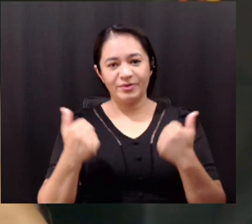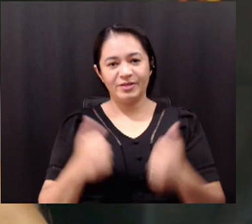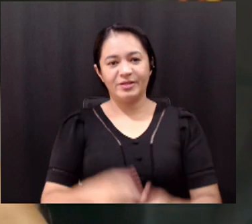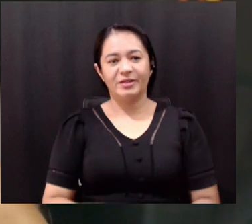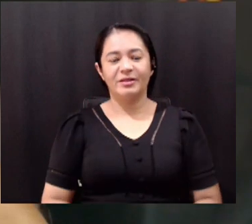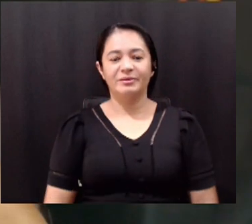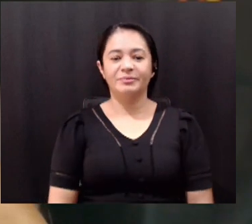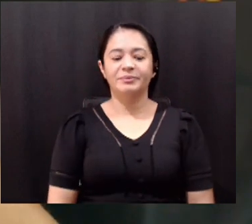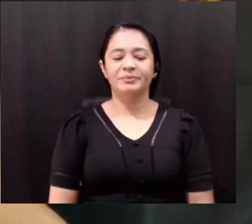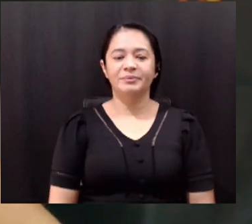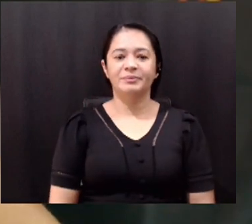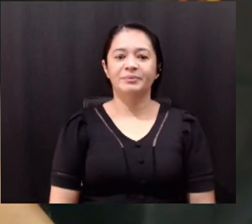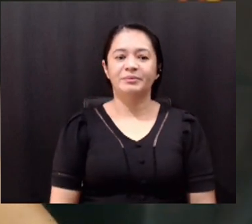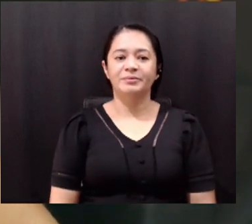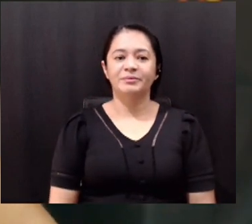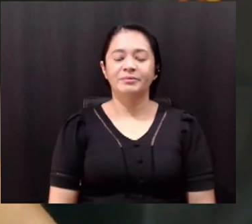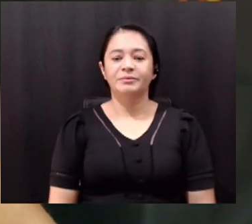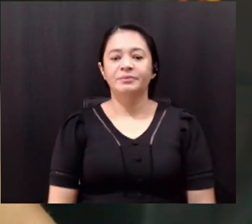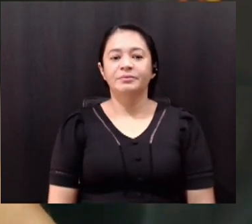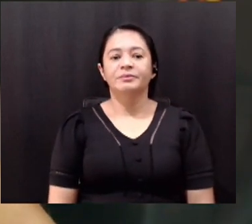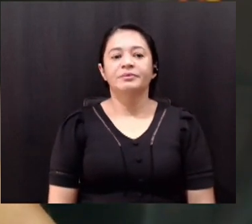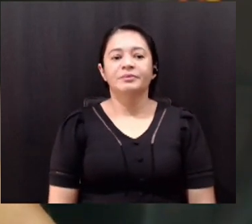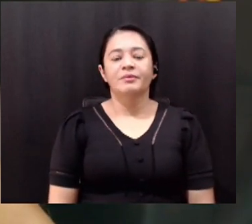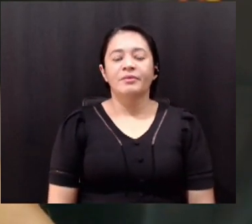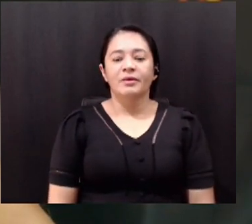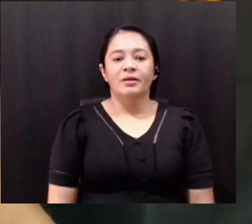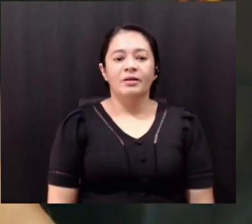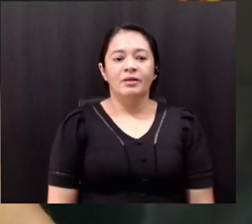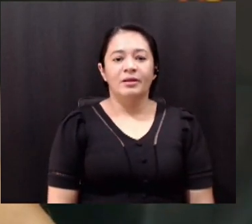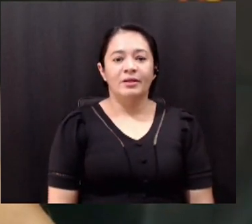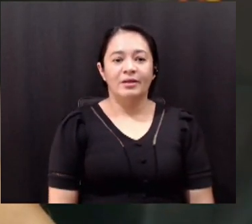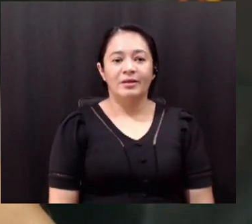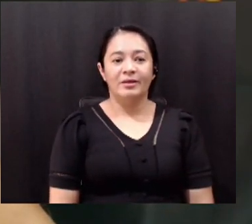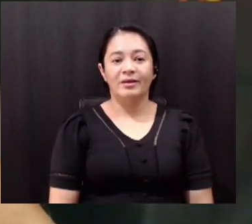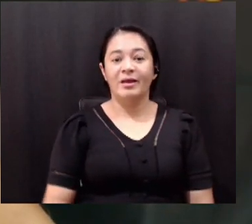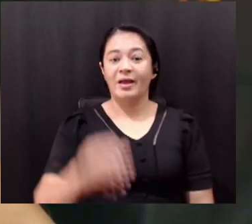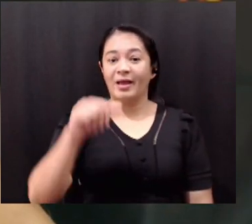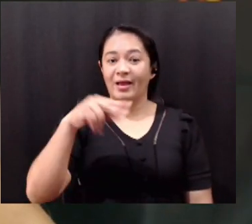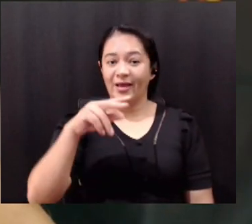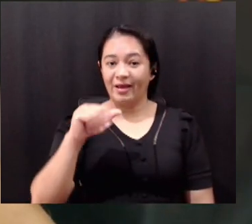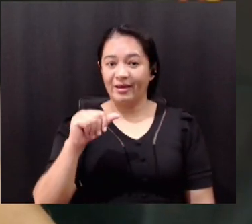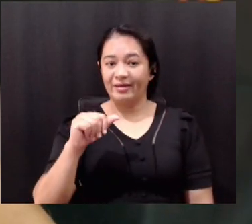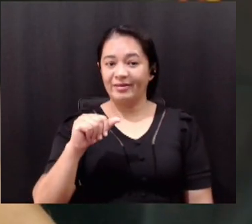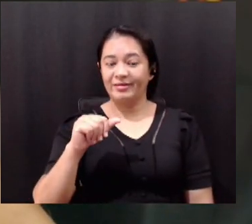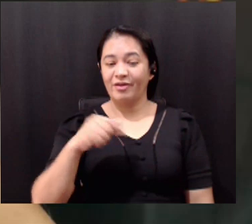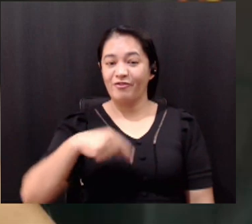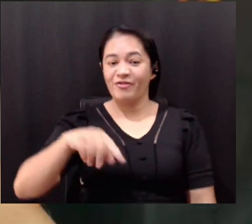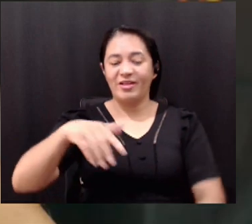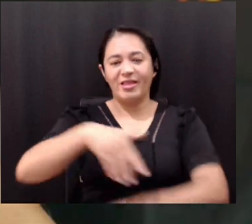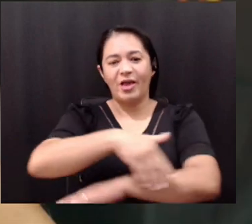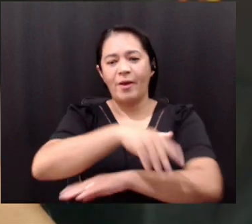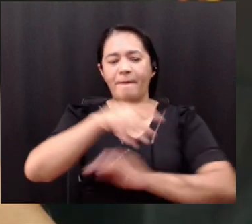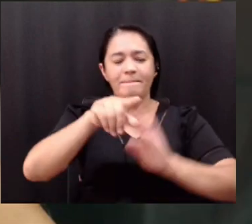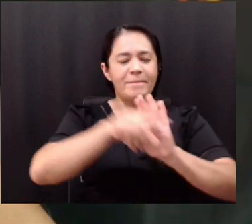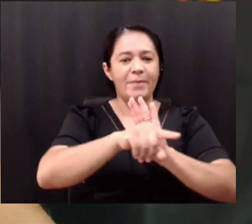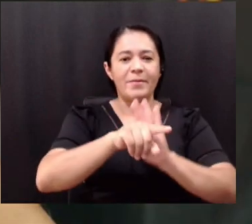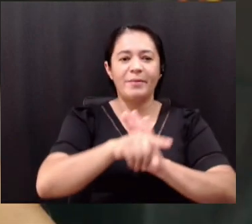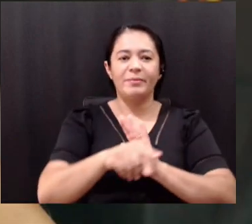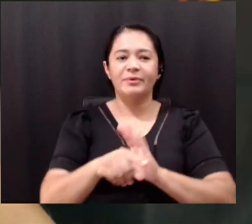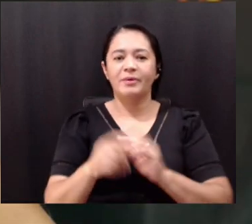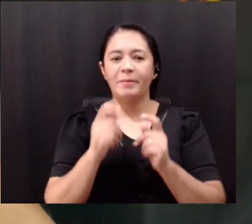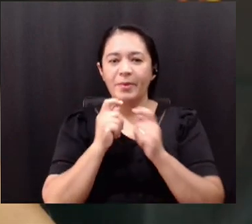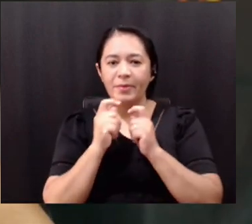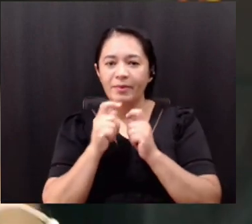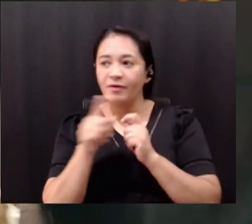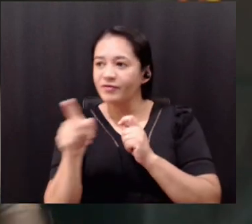Então vamos, olha. A Ana Paula Meneghetti foi às ruas e perguntou para as pessoas: você é um workaholic ou